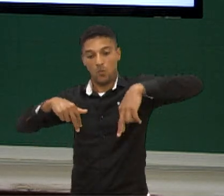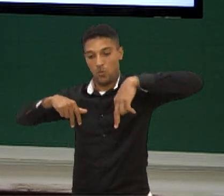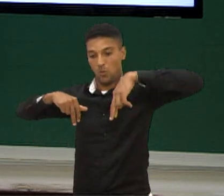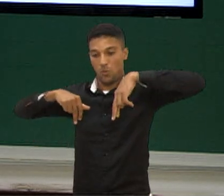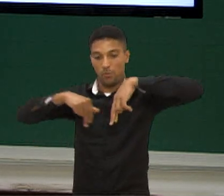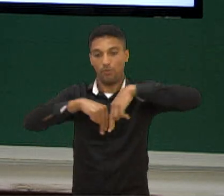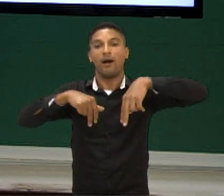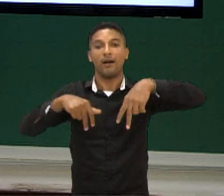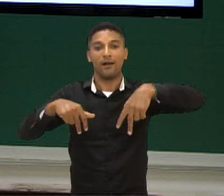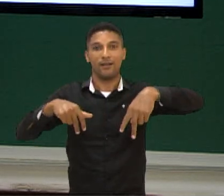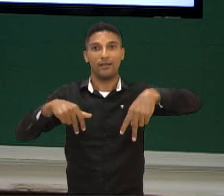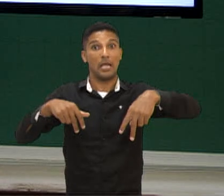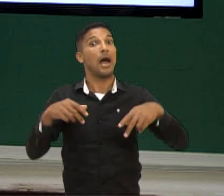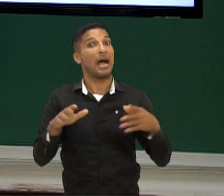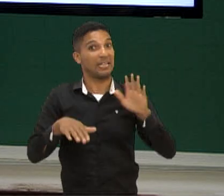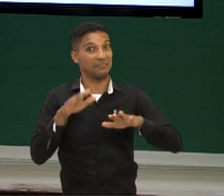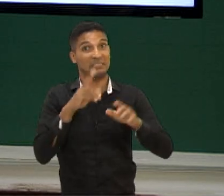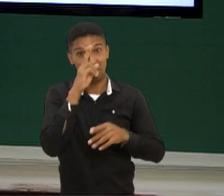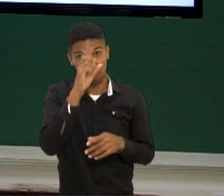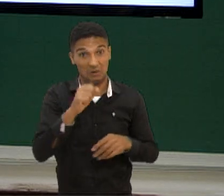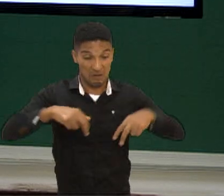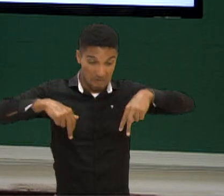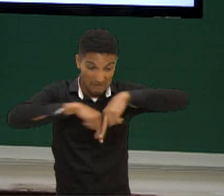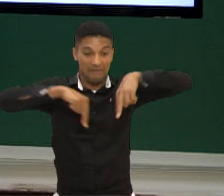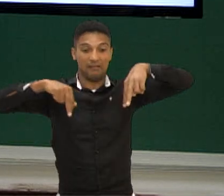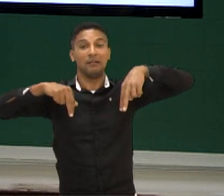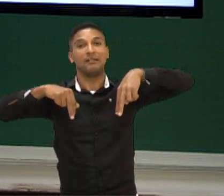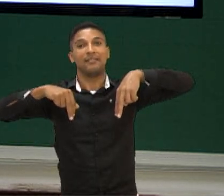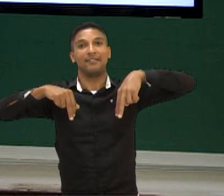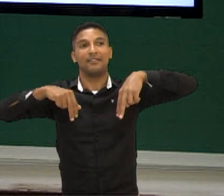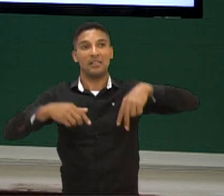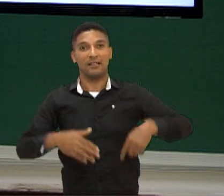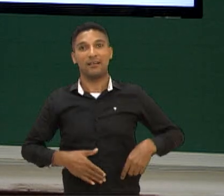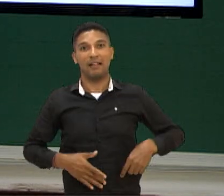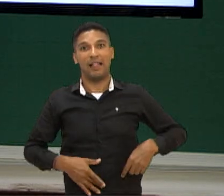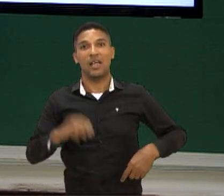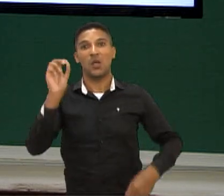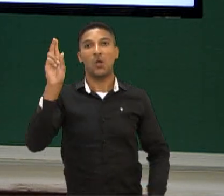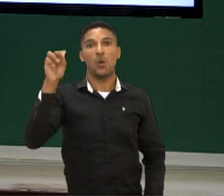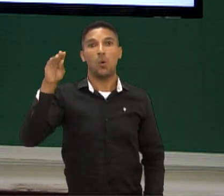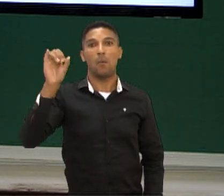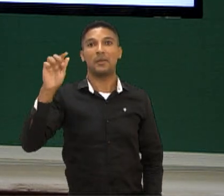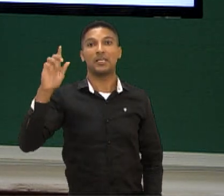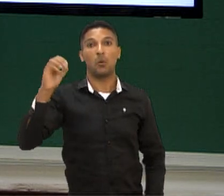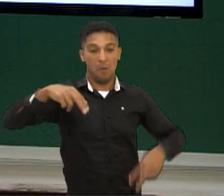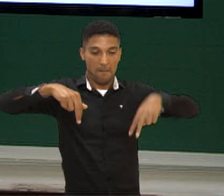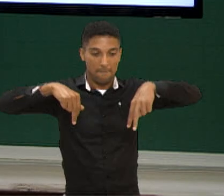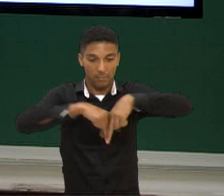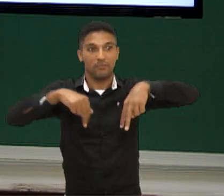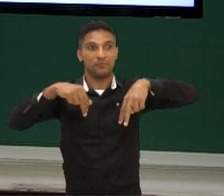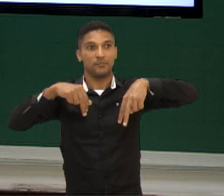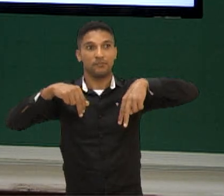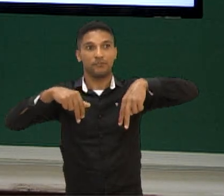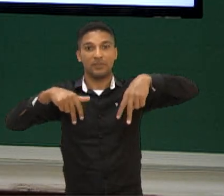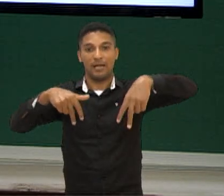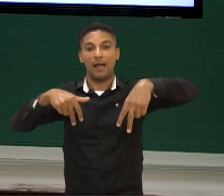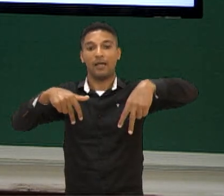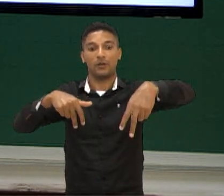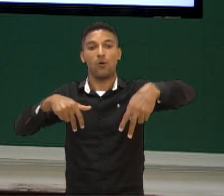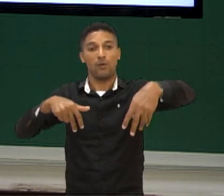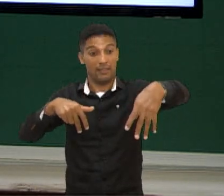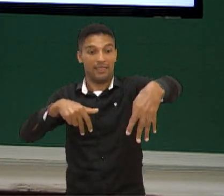vezes até violento, dependendo do estilo, bateu, aí essa pessoa que recebeu é como se fosse